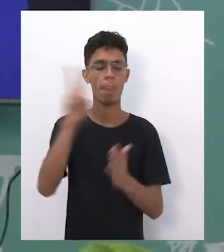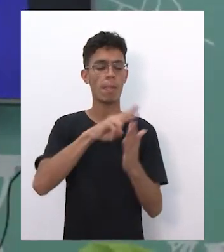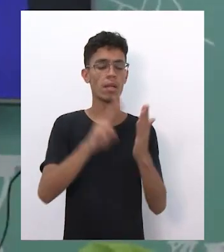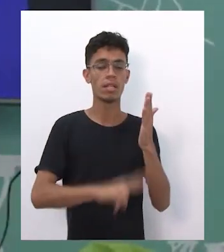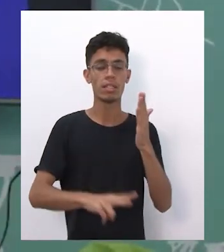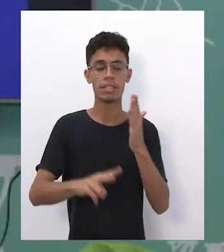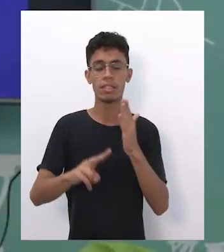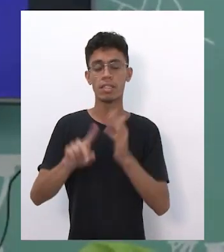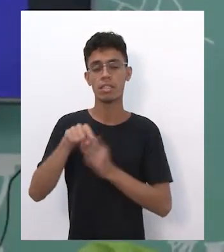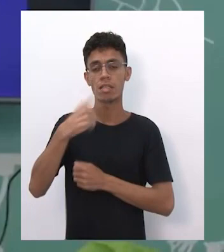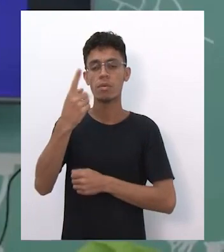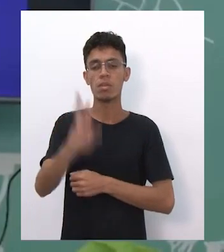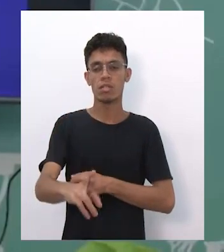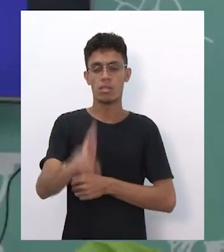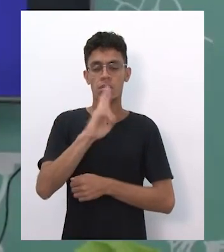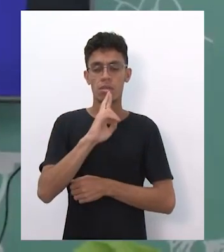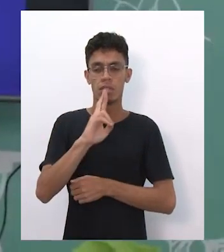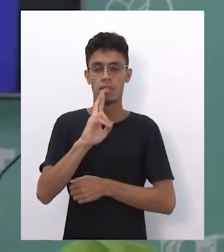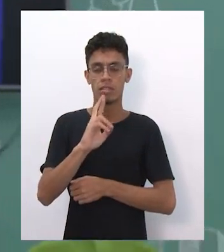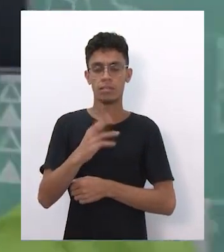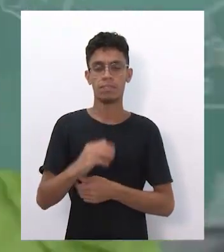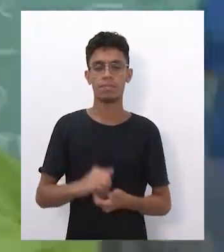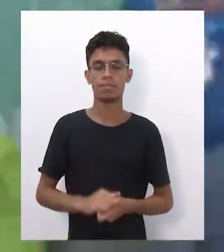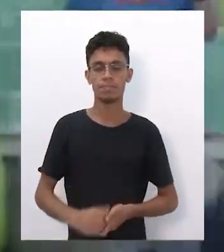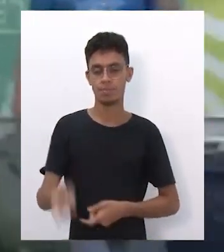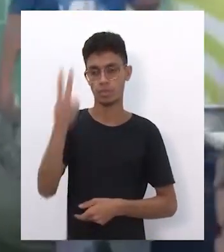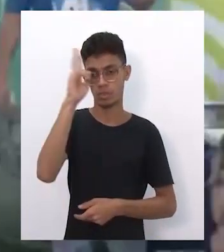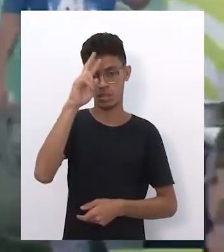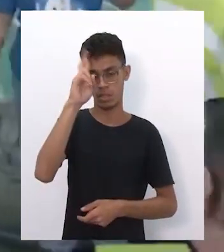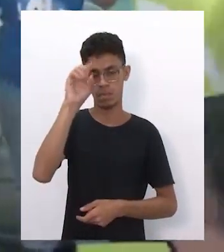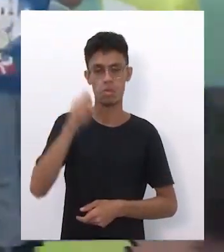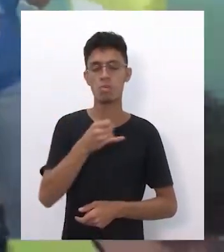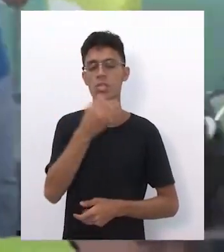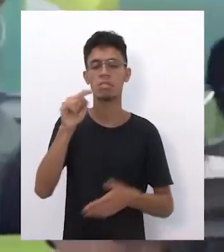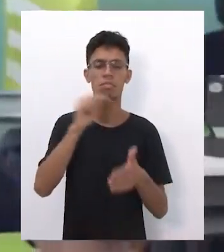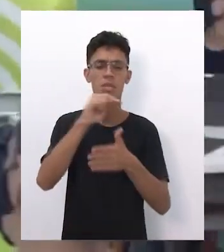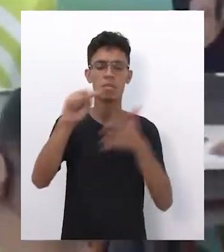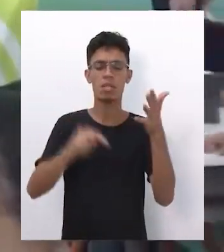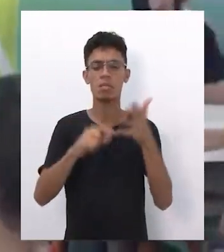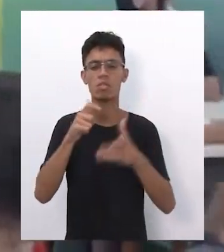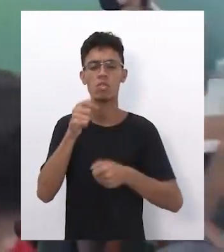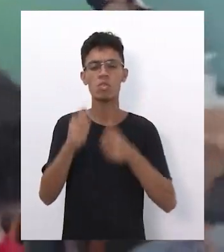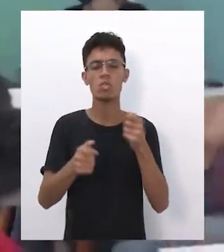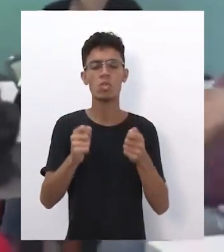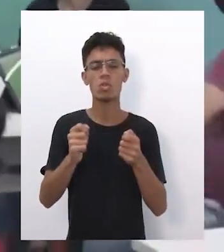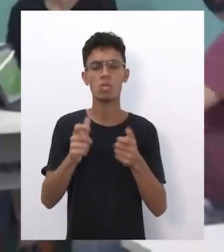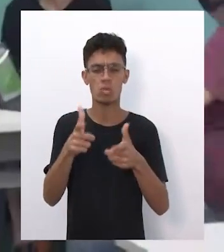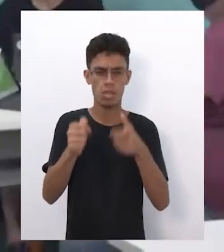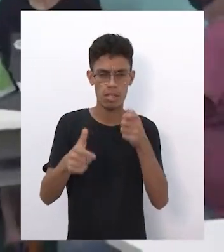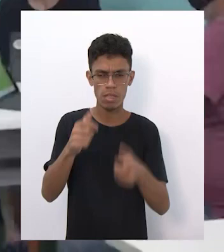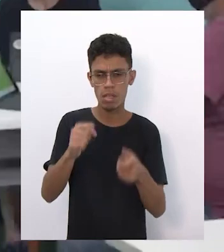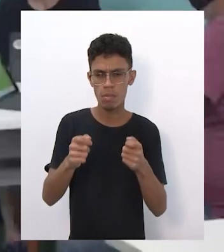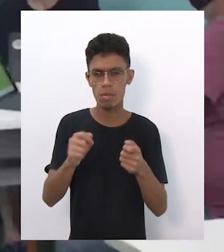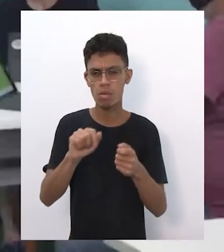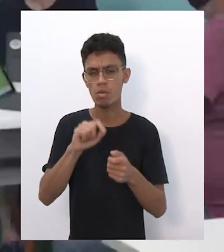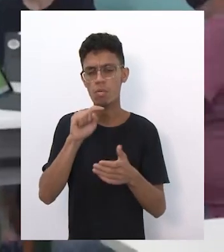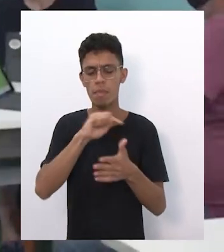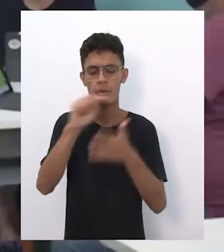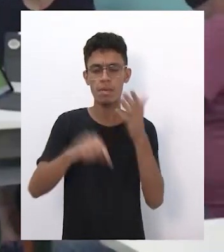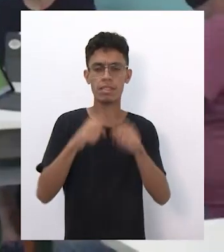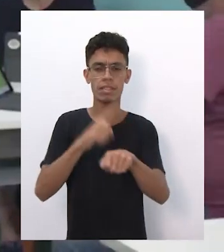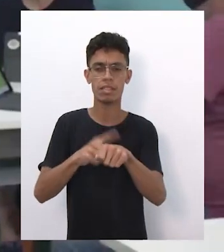resposta correta e vocês vão marcar pela cor aí. Lembrando, quais são os elementos de jogos, dos games?